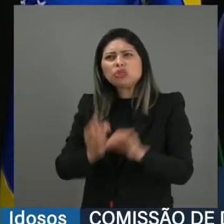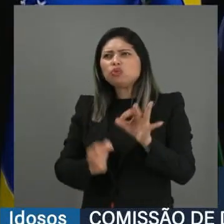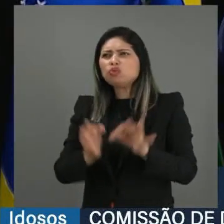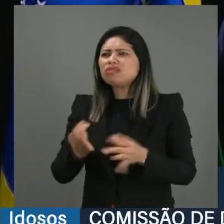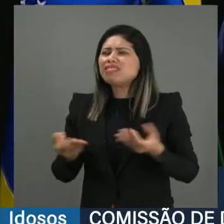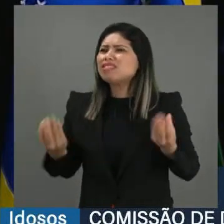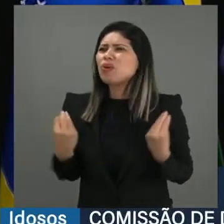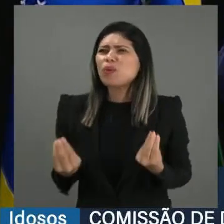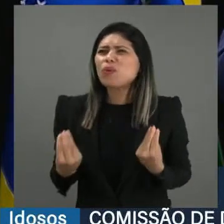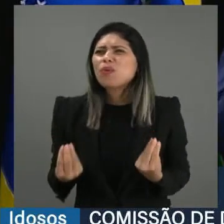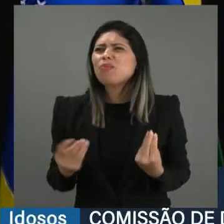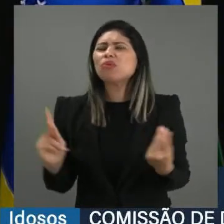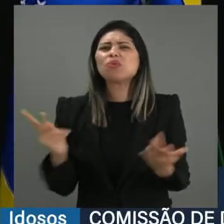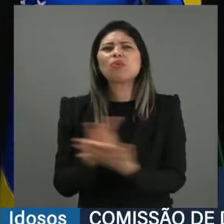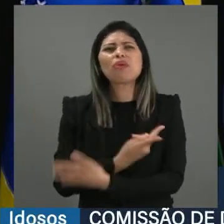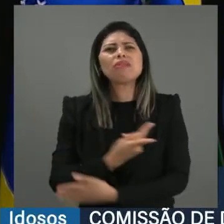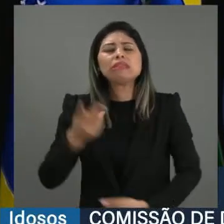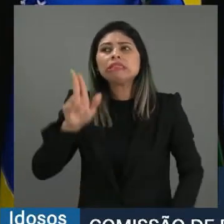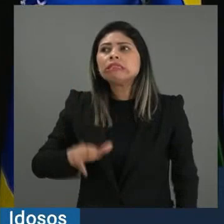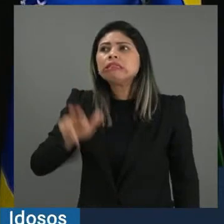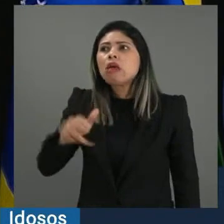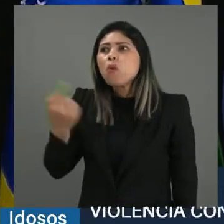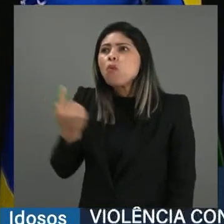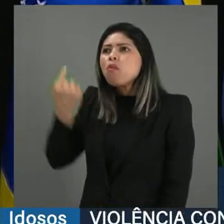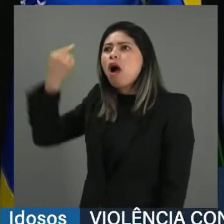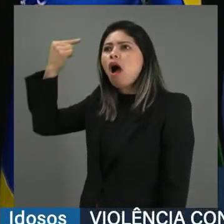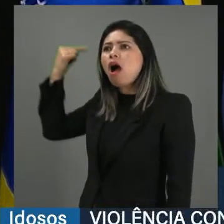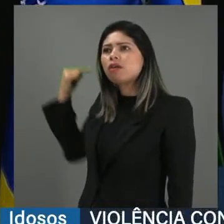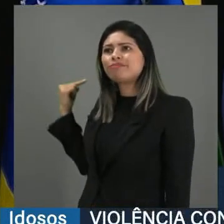vista na história dessa nação.